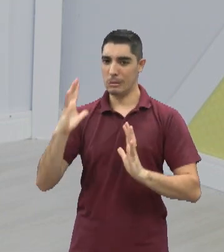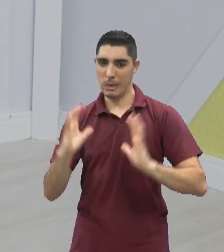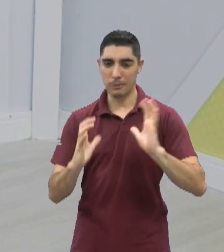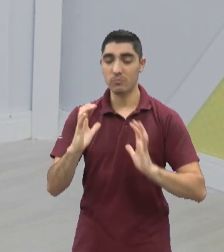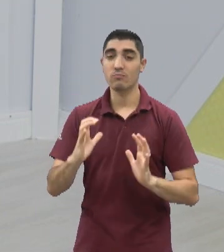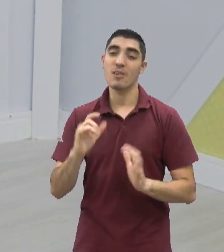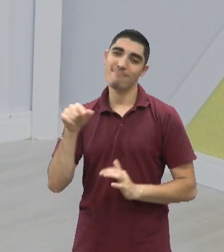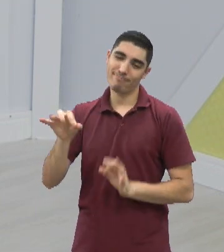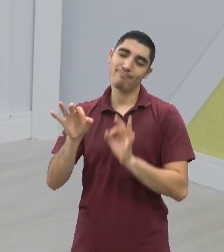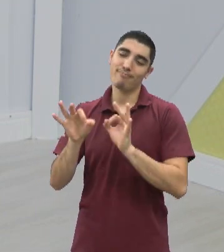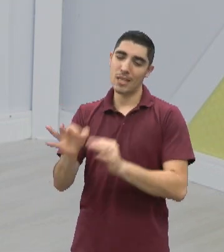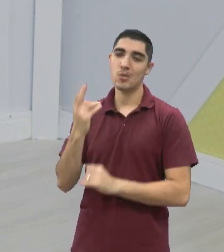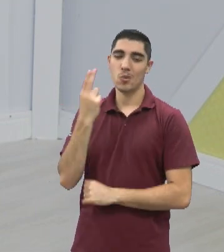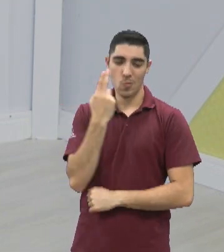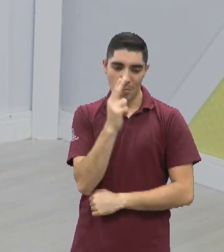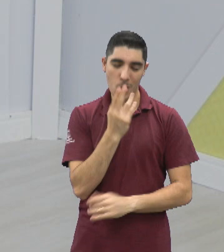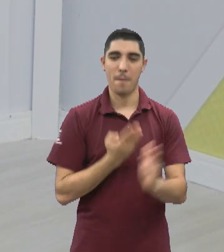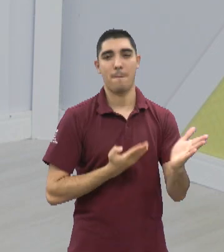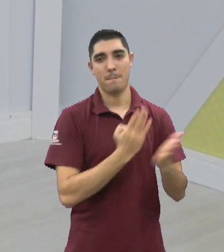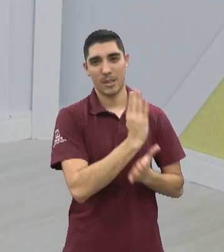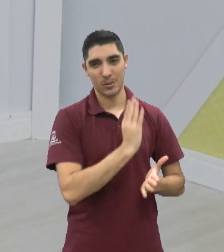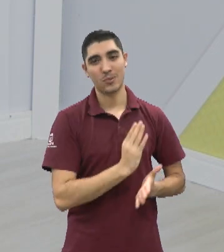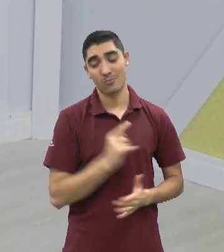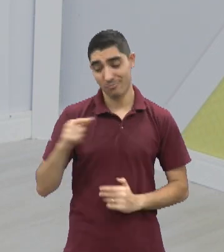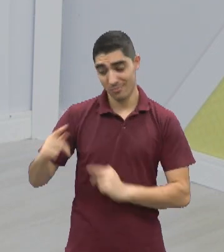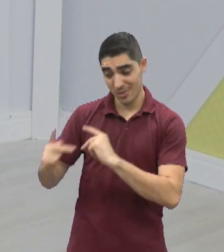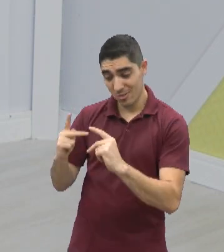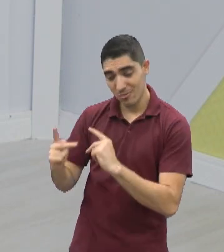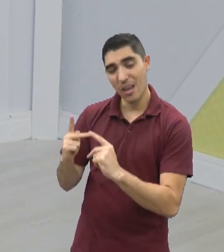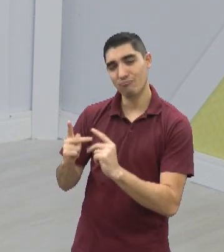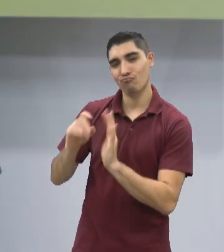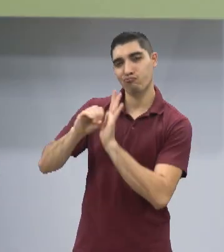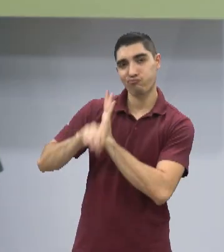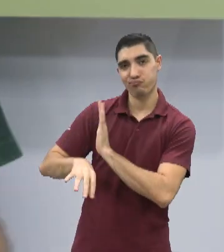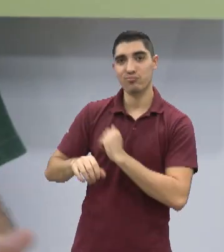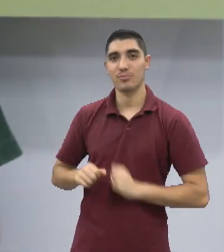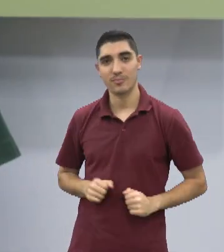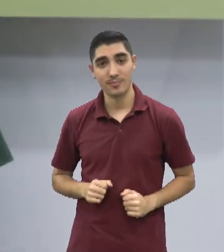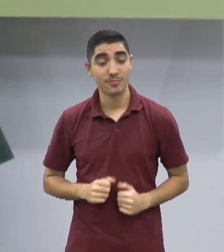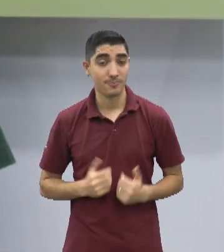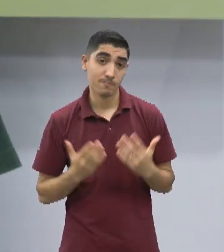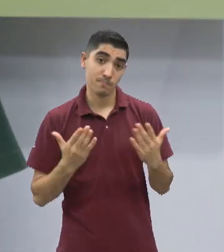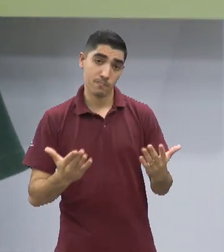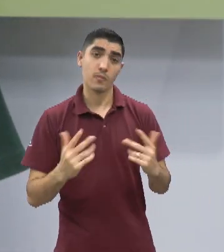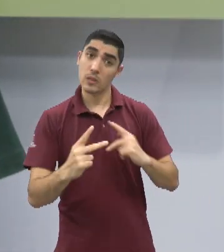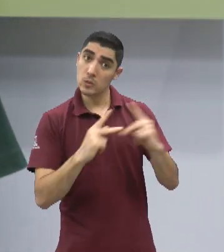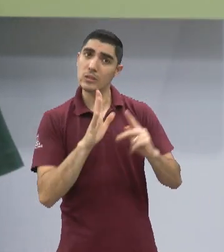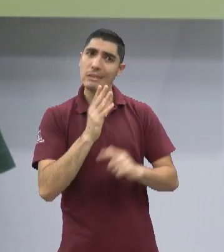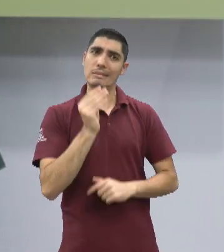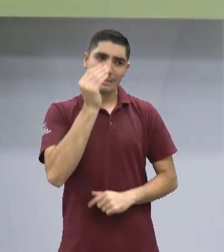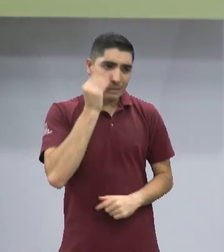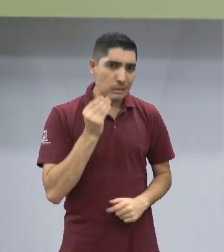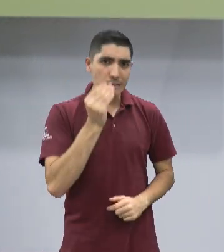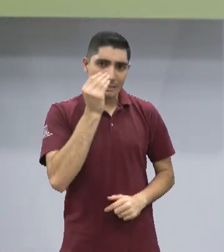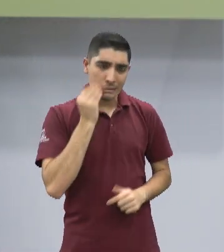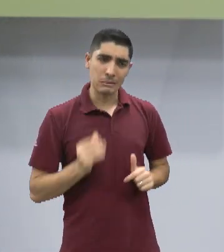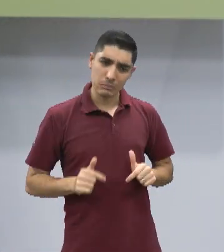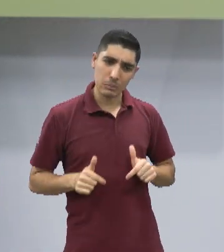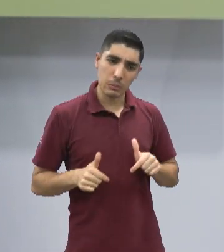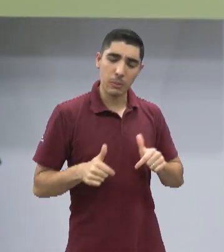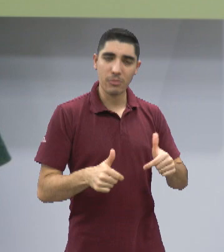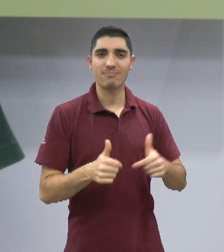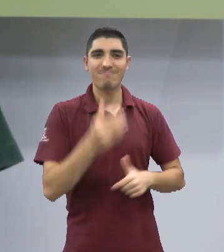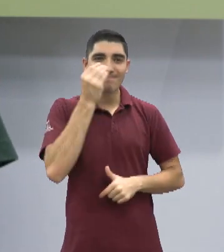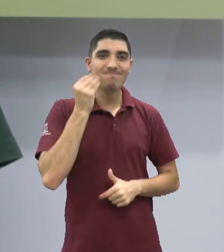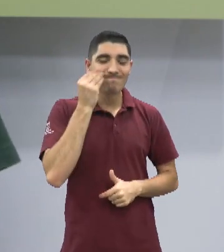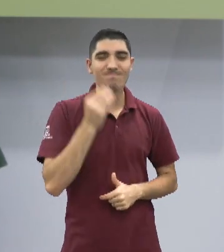ficou para o Umuarama, o São José para na competição nas oitavas, Brunão. Caiu lutando pelo menos, né? Eu acho que o São José